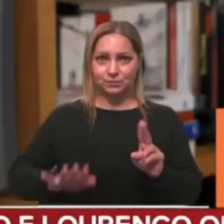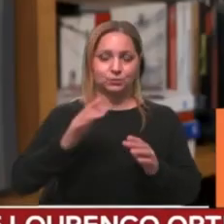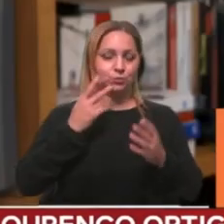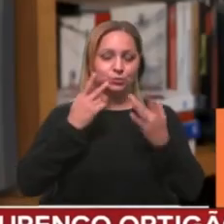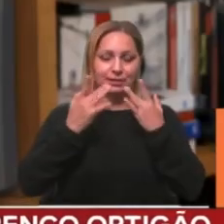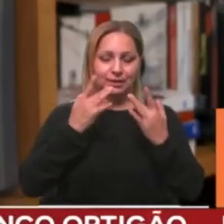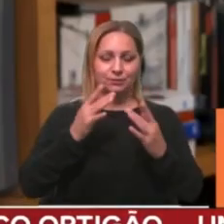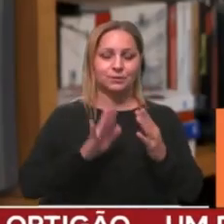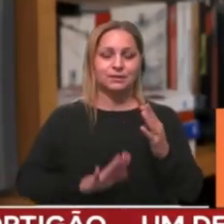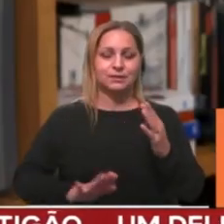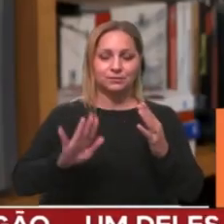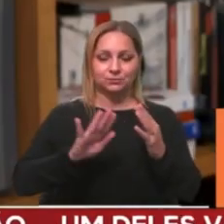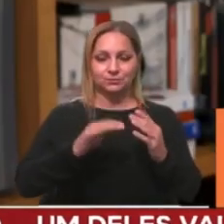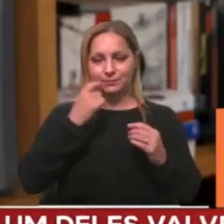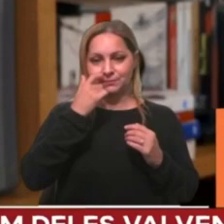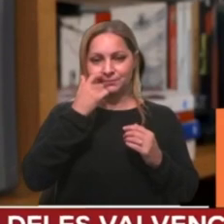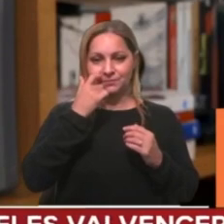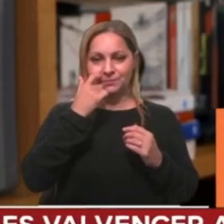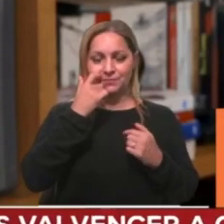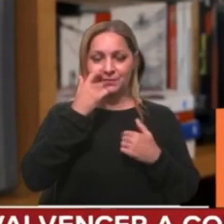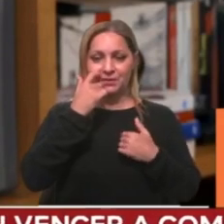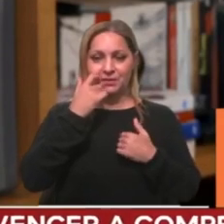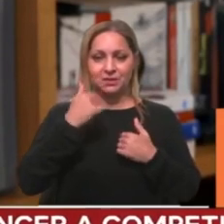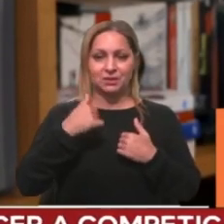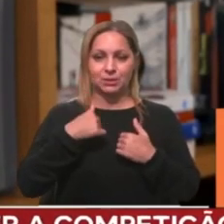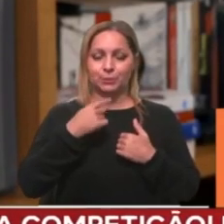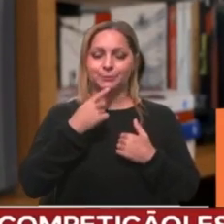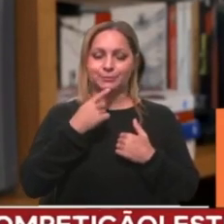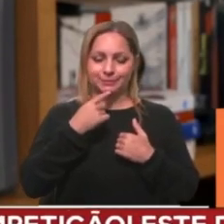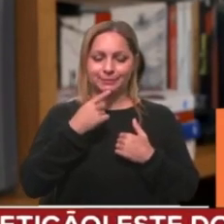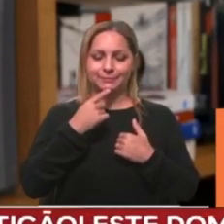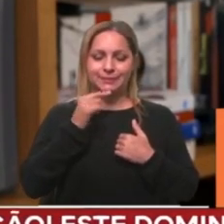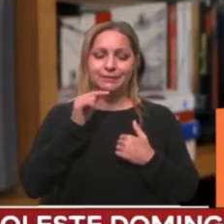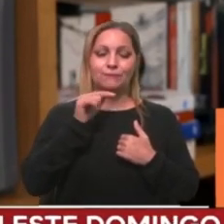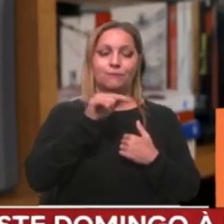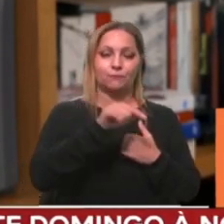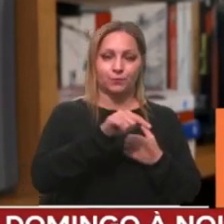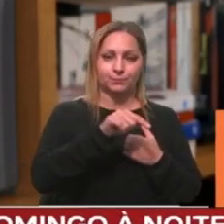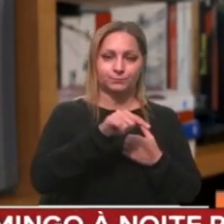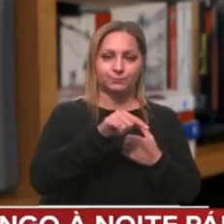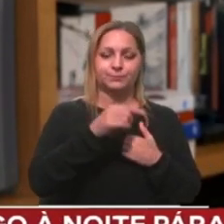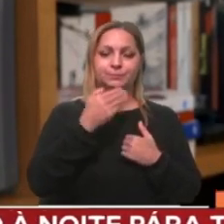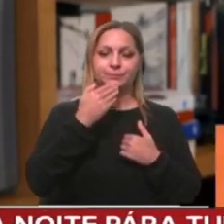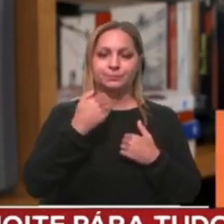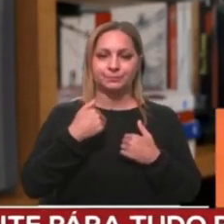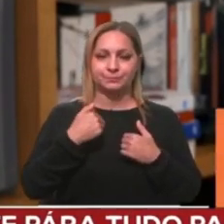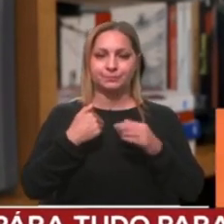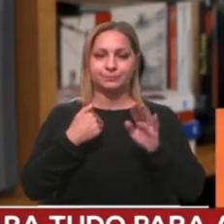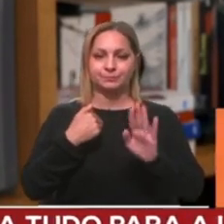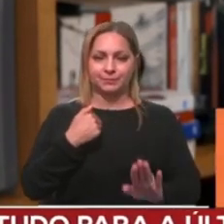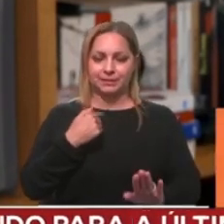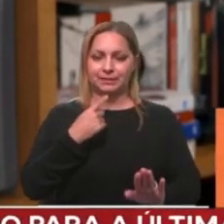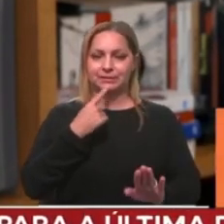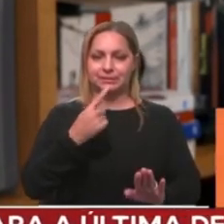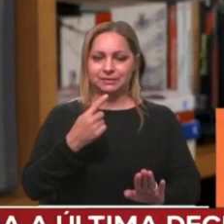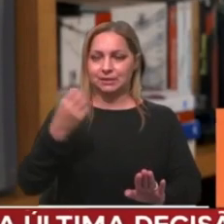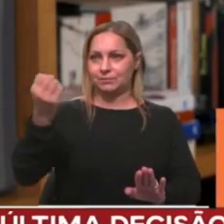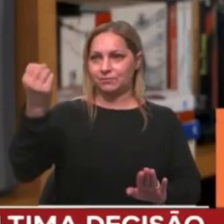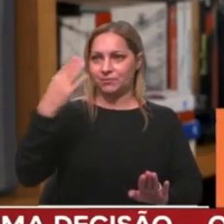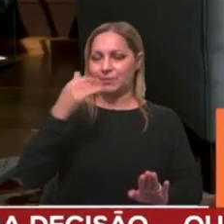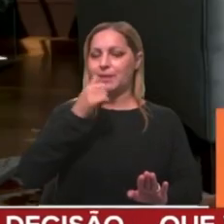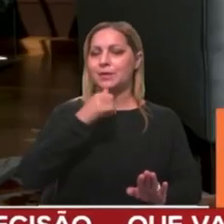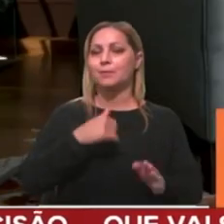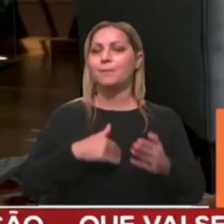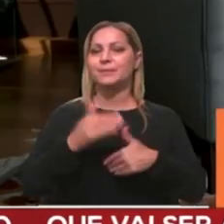eu eu tive quer dizer a perceção de que já não saíamos dali porque evidentemente mandaram disparar dizendo que eu tinha passado um cal vermelho que era mentira